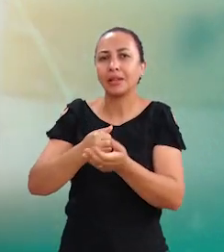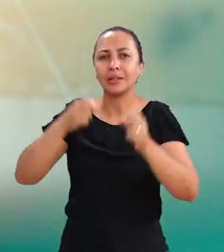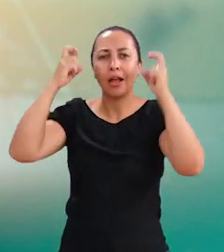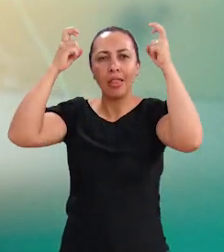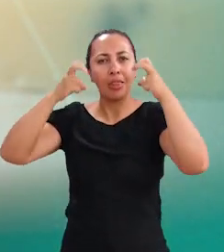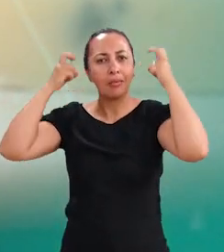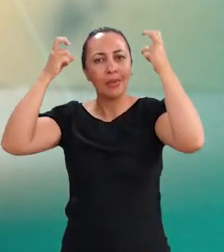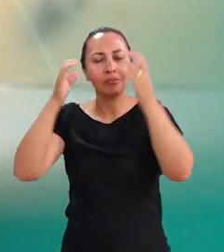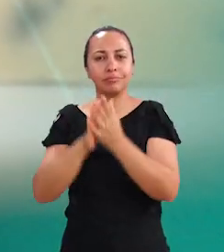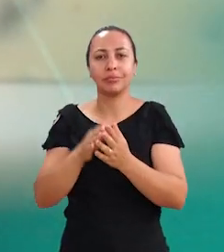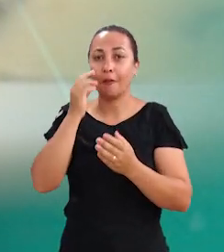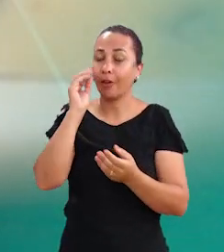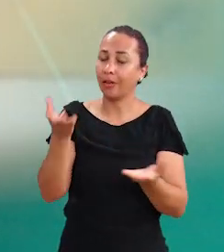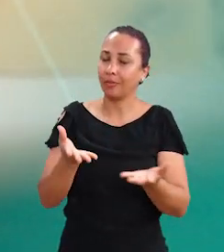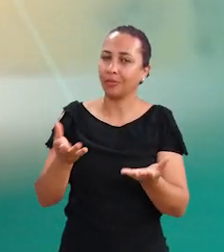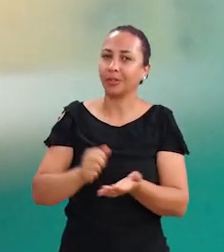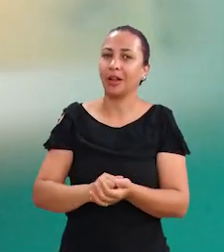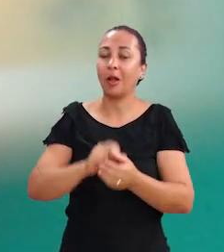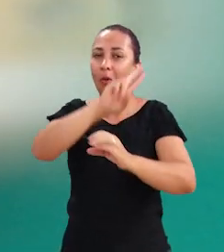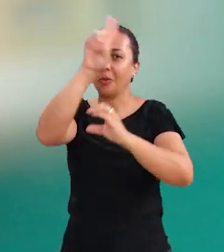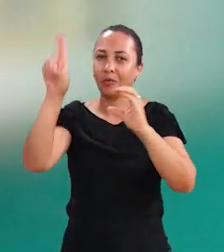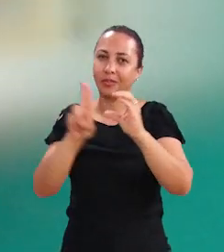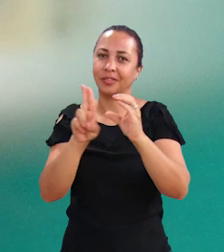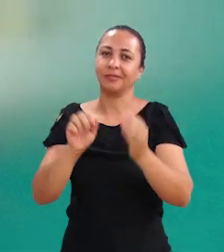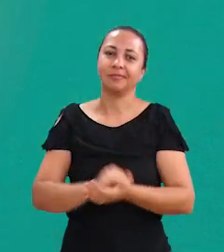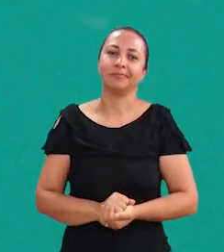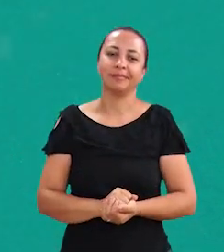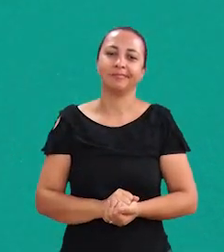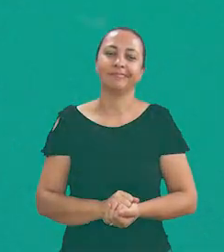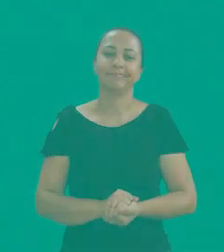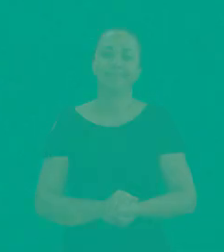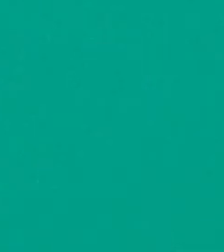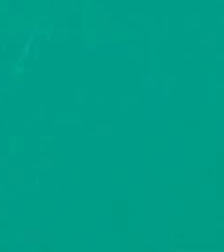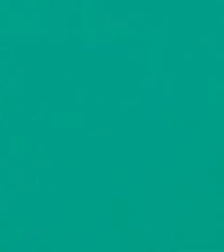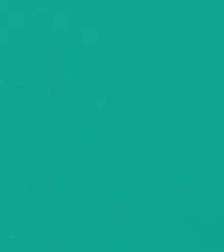cabra? Isso e muito mais você confere agora no Univerciência.